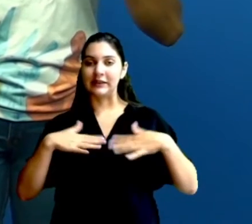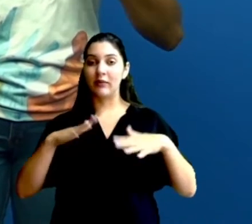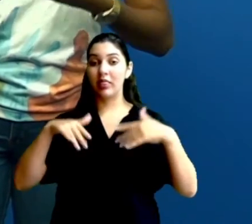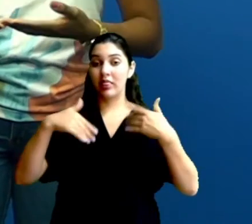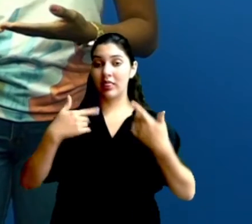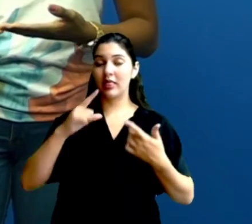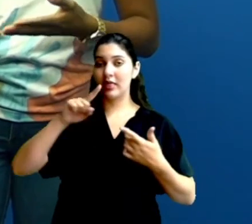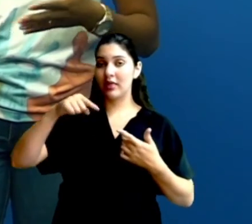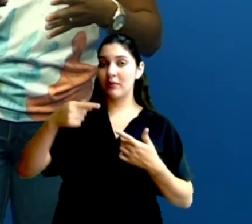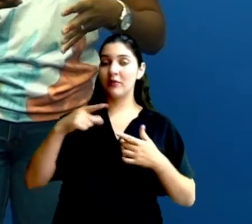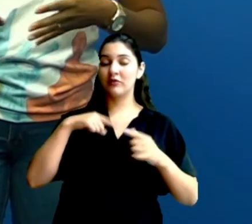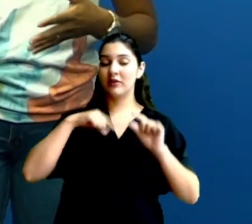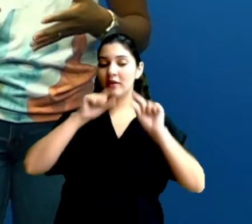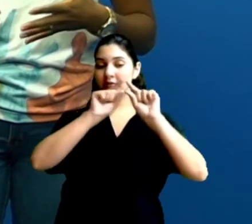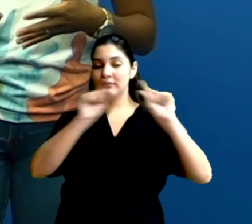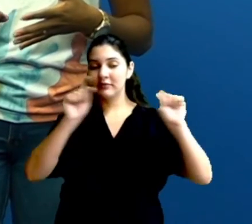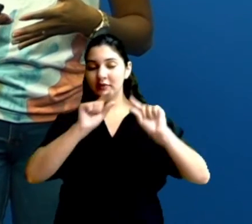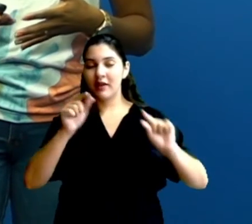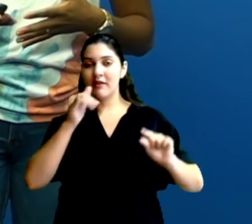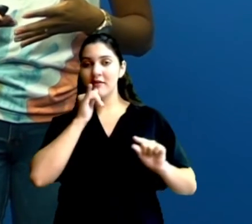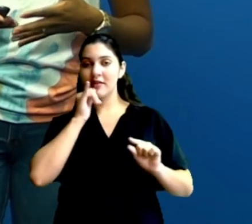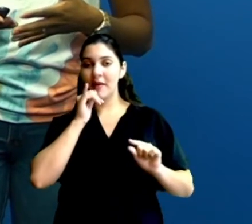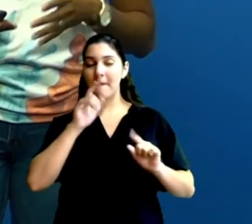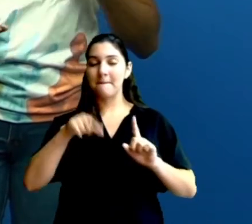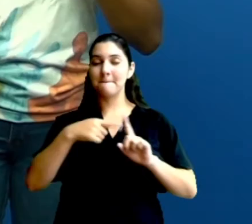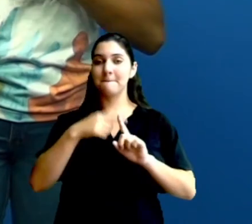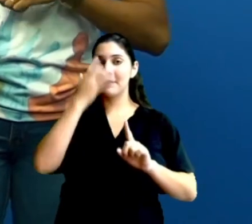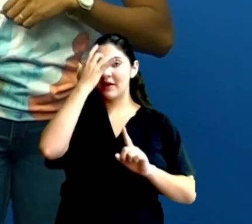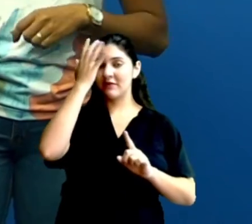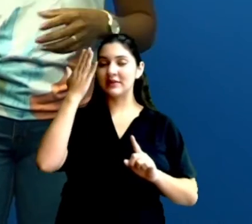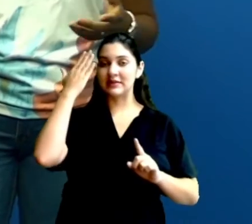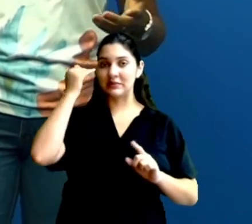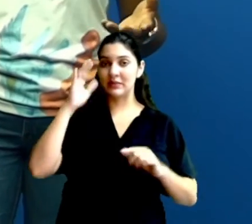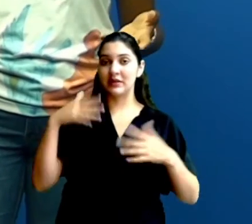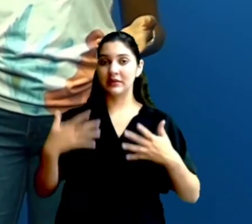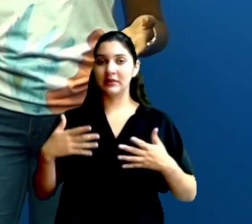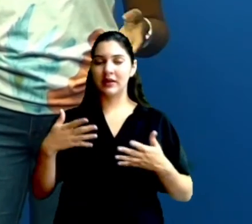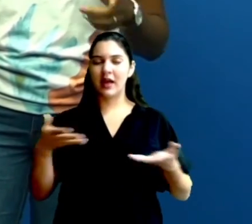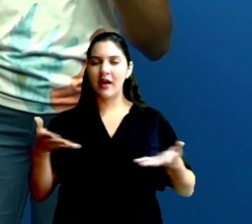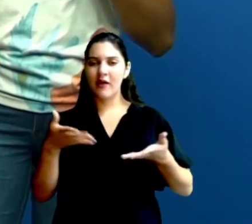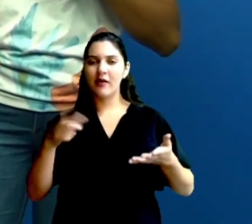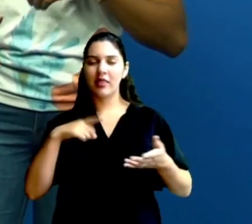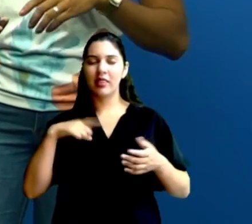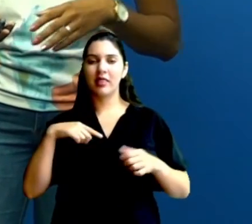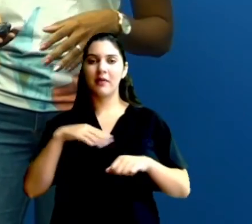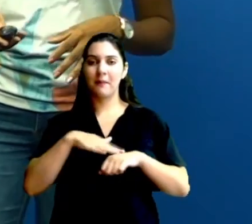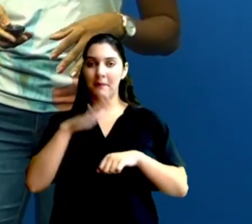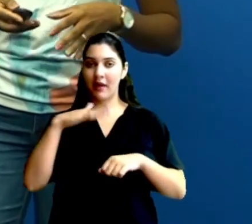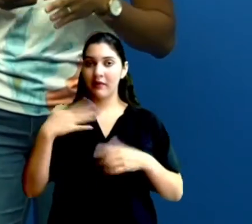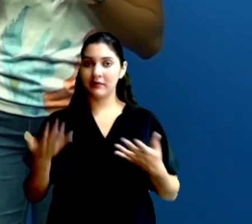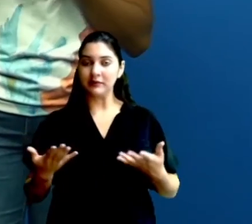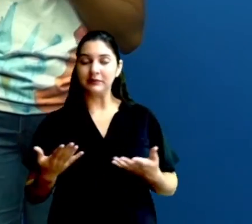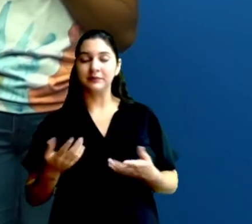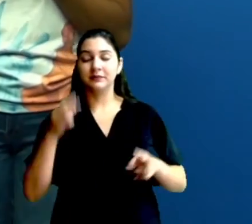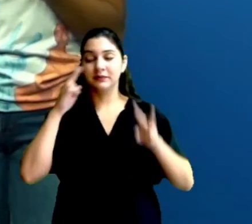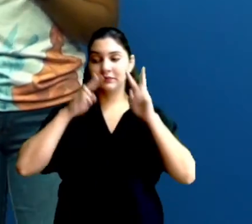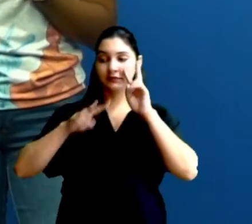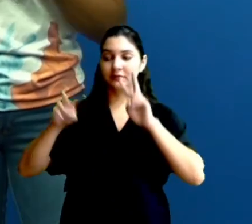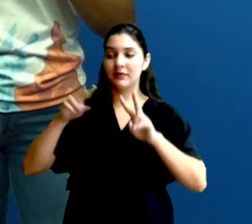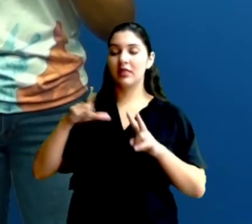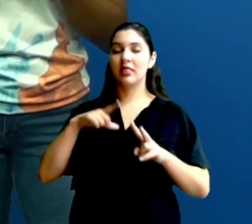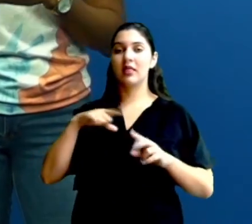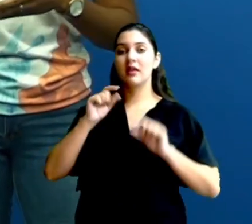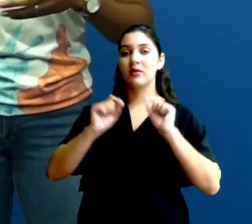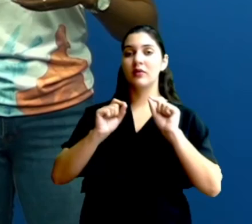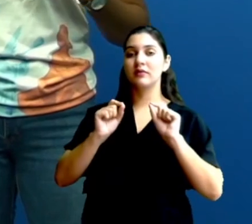emprega com exemplos, fica bem mais fácil a gente saber. Agora, será que temos mais? Vê só. Quando a gente